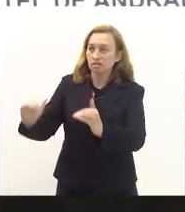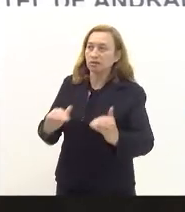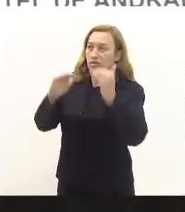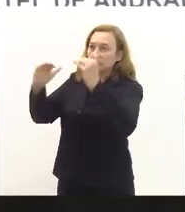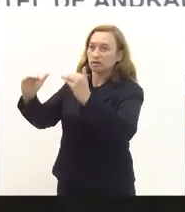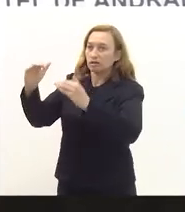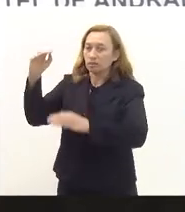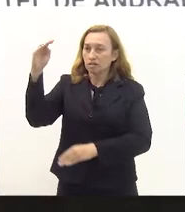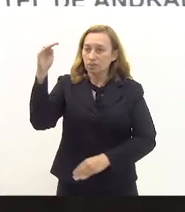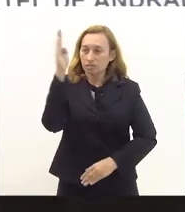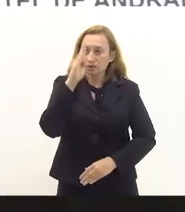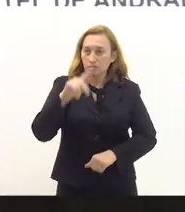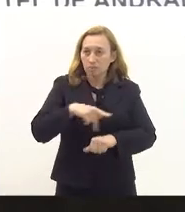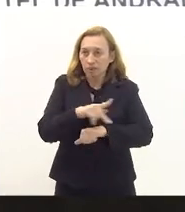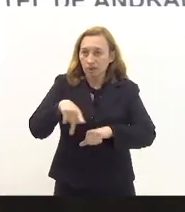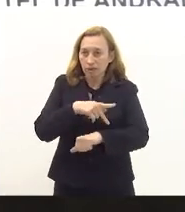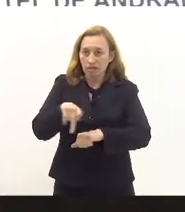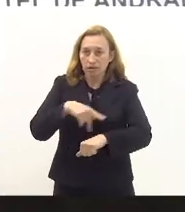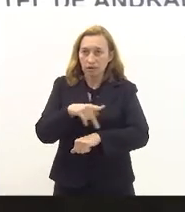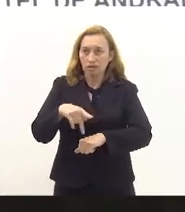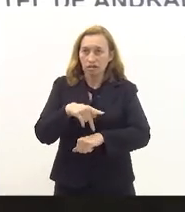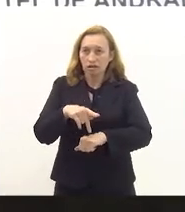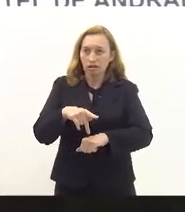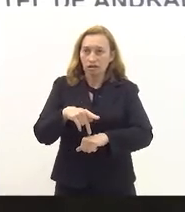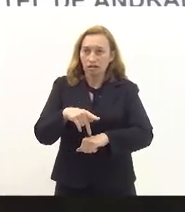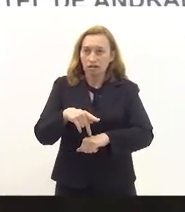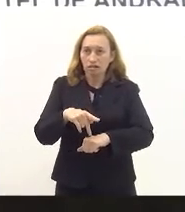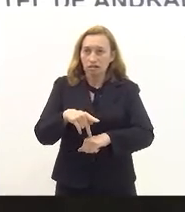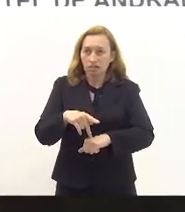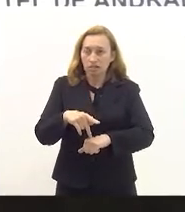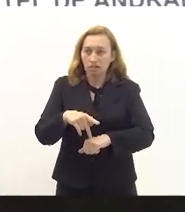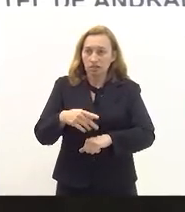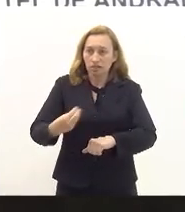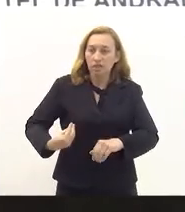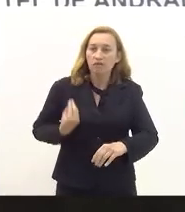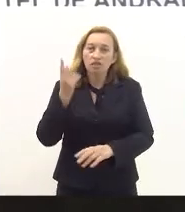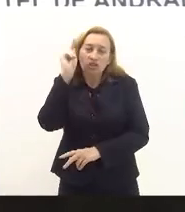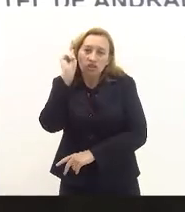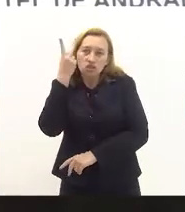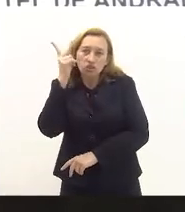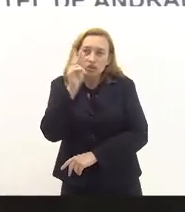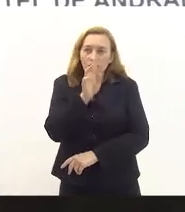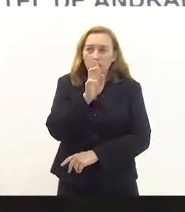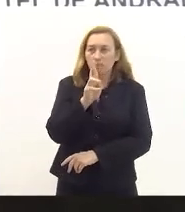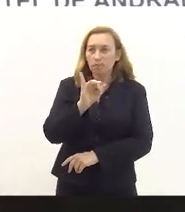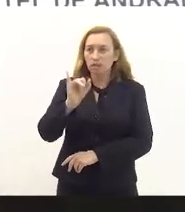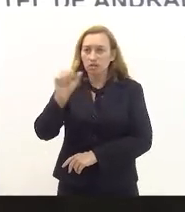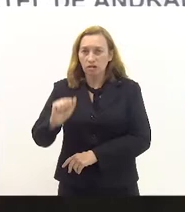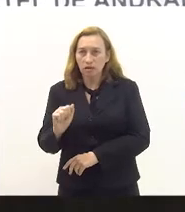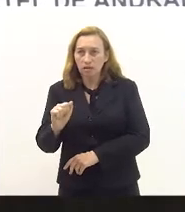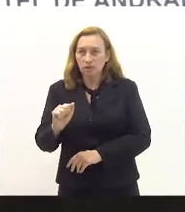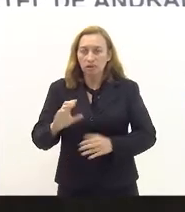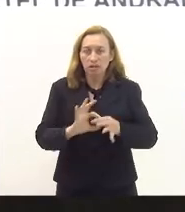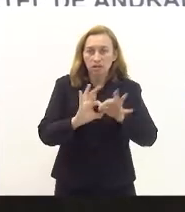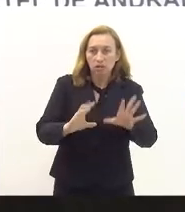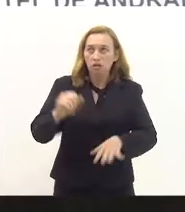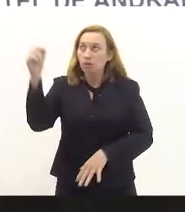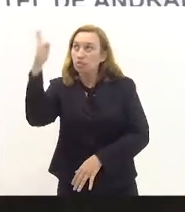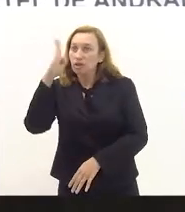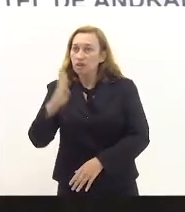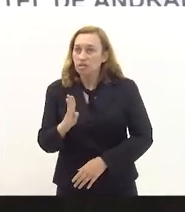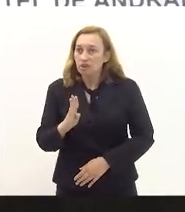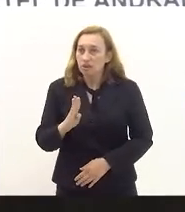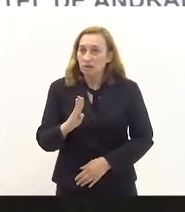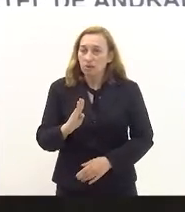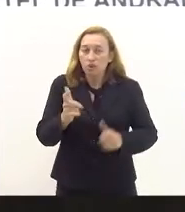pátria. Este é o legado histórico que Brizola deixou ao Brasil, colocando-o